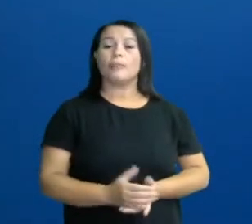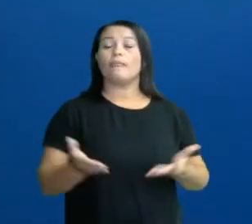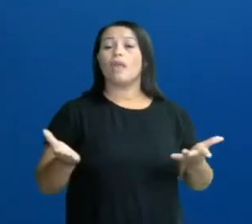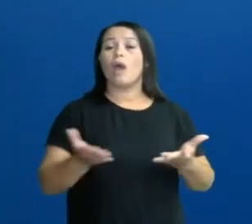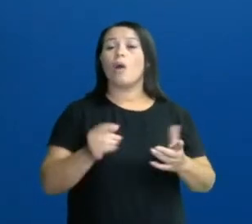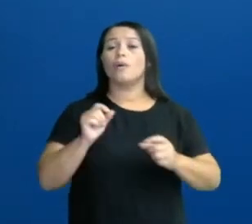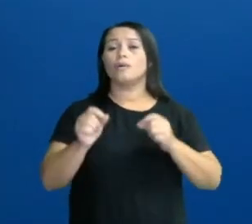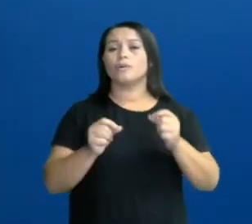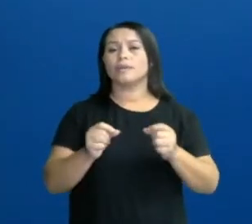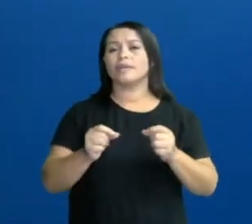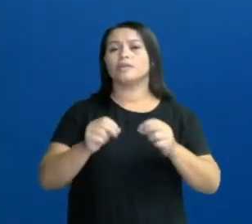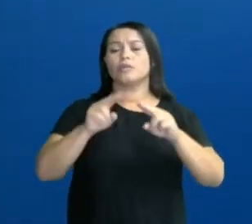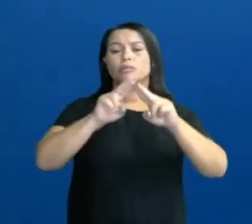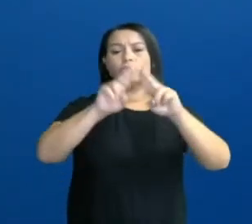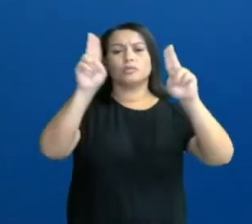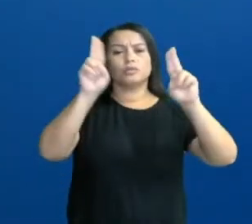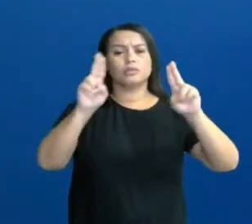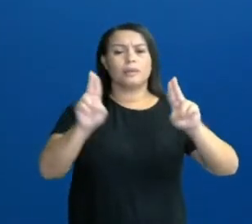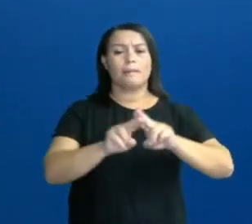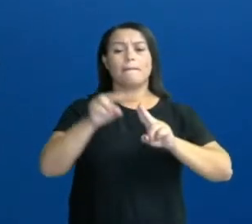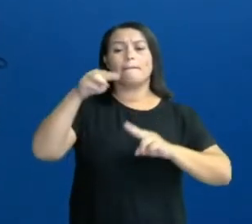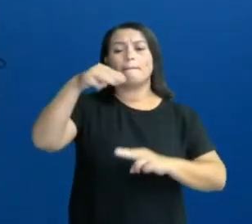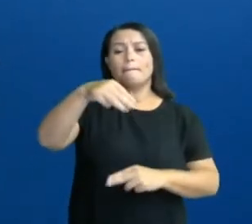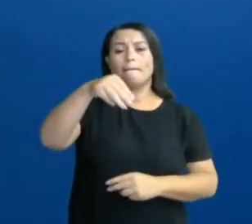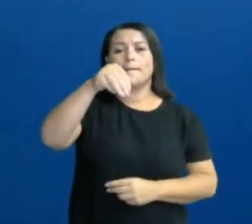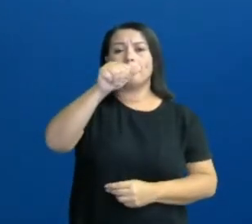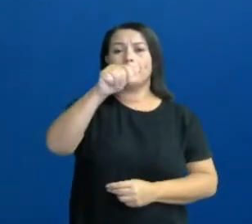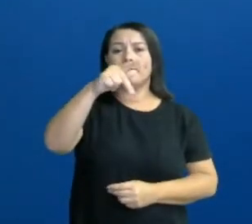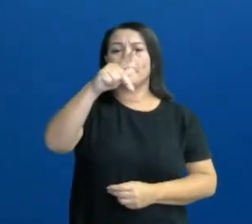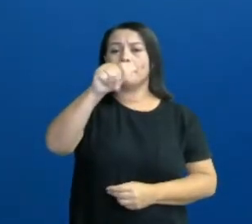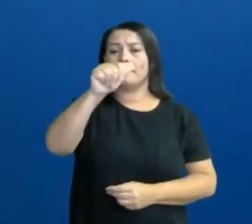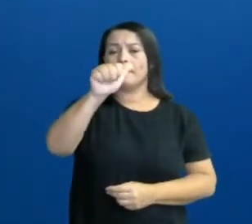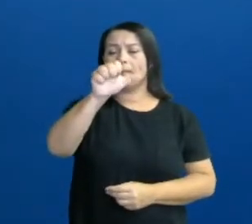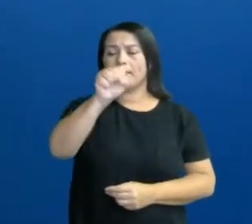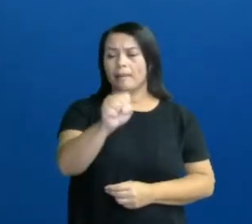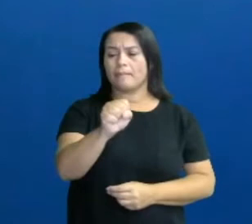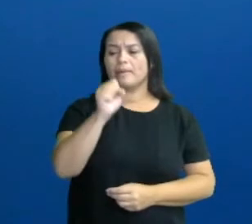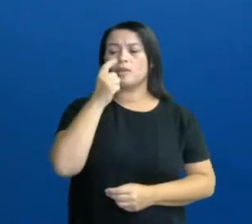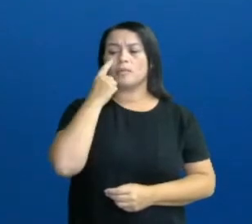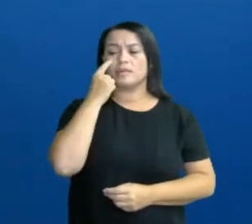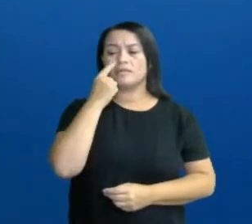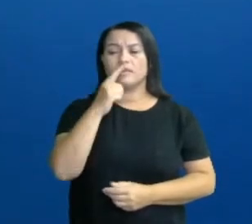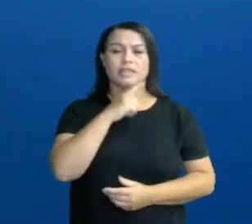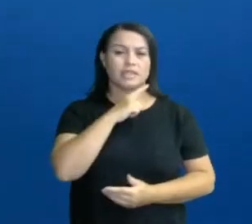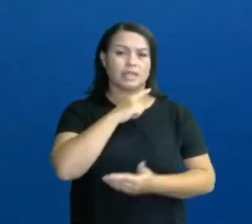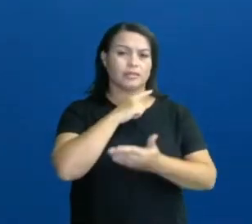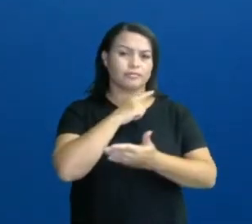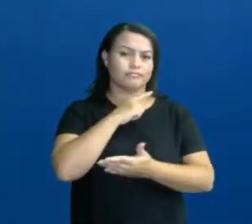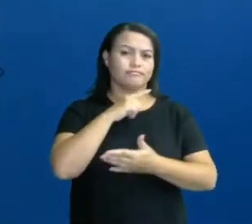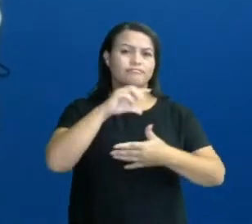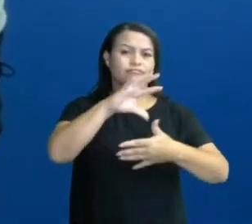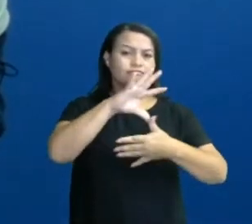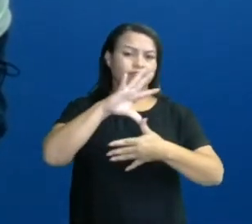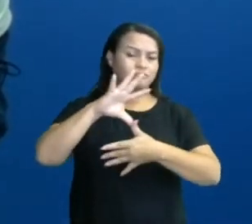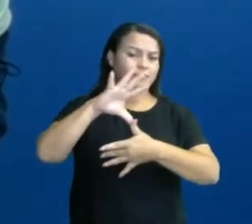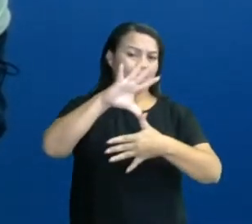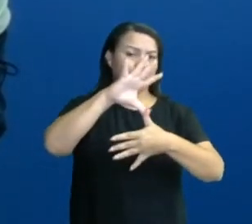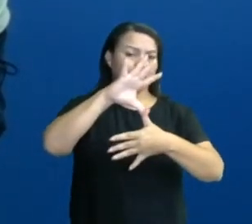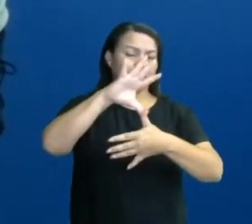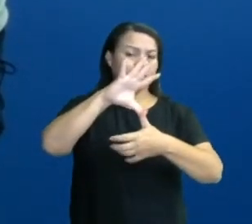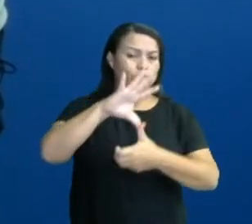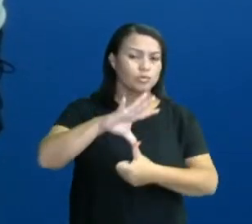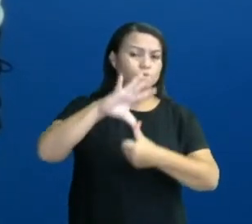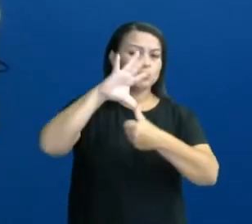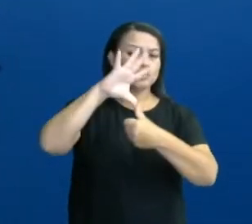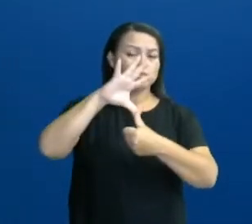Partindo agora para a questão dos mapas especificamente, a gente vai ter o seguinte, eu trouxe aqui um mapa da América do Sul para a gente entender algumas questões